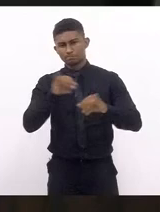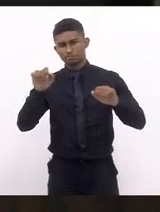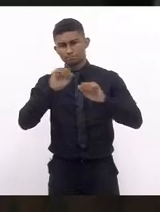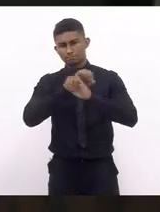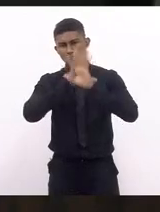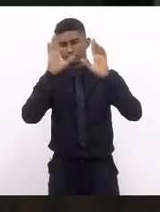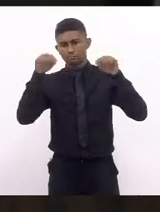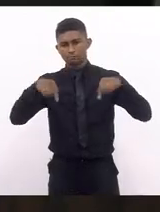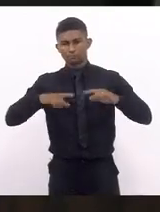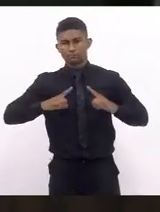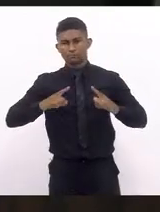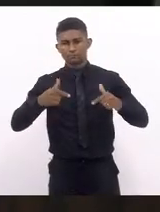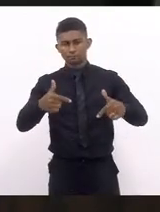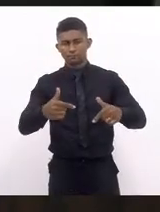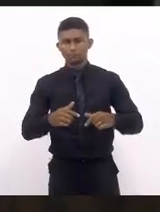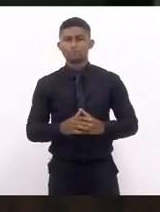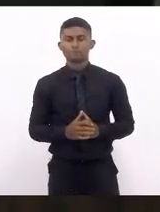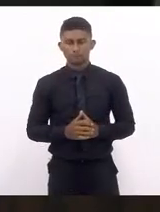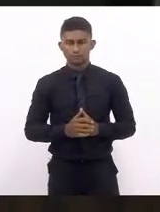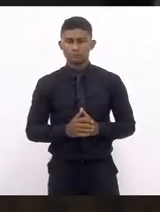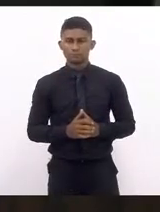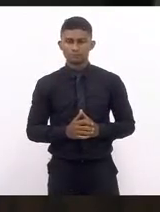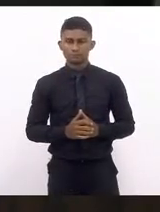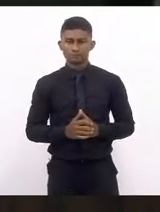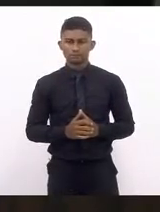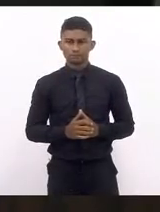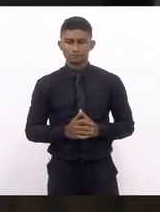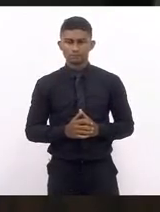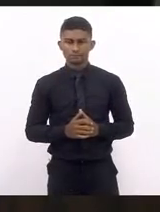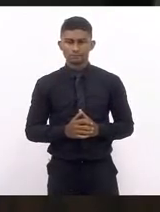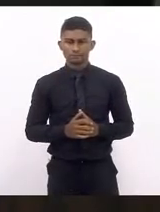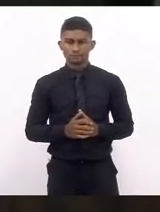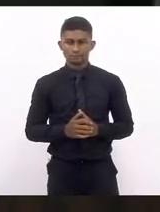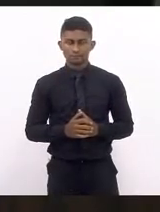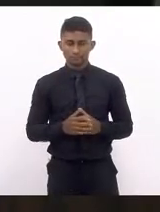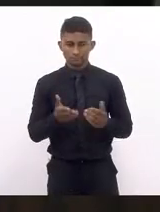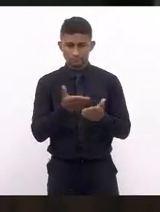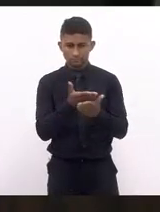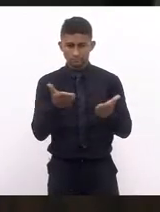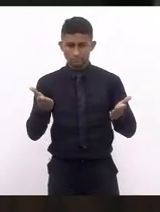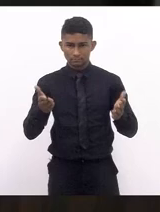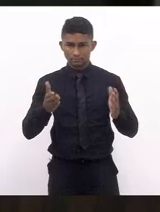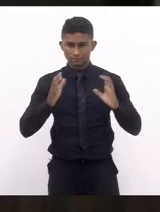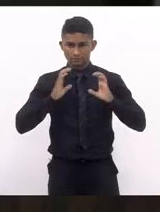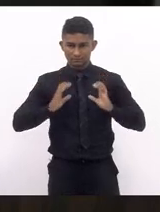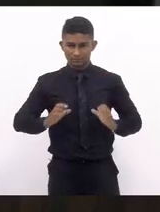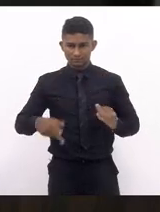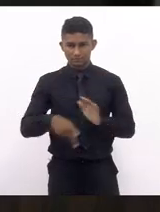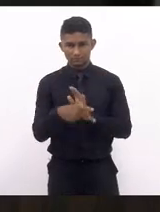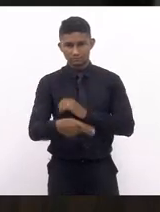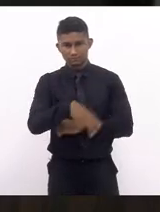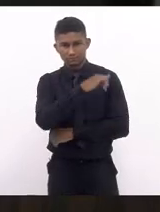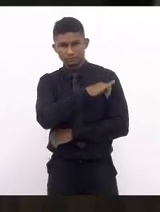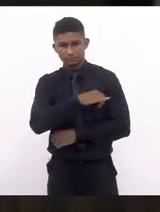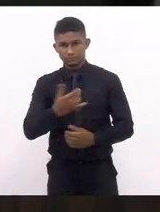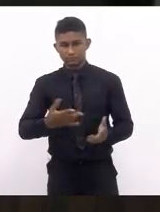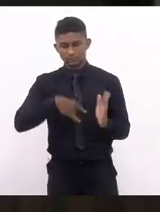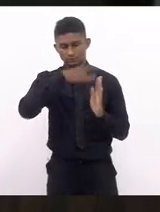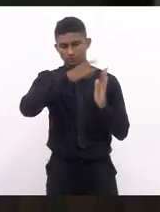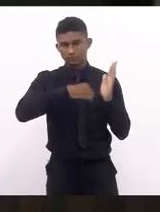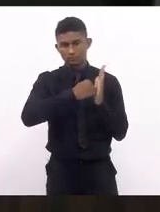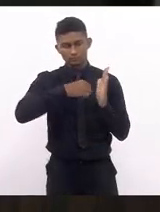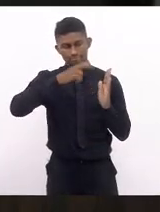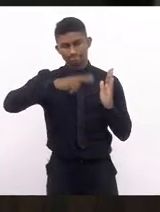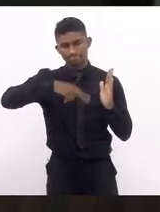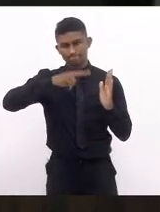nas ações executadas pelo Parlamento aos cidadãos Fluminenses documento que vou ler agora no